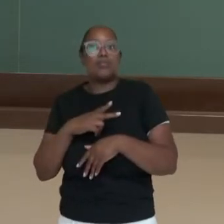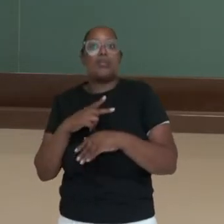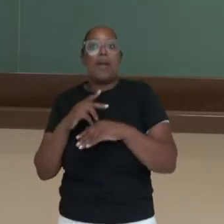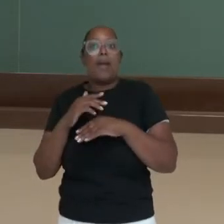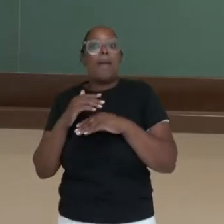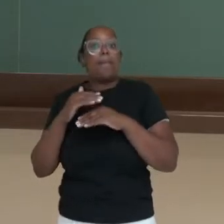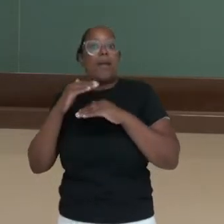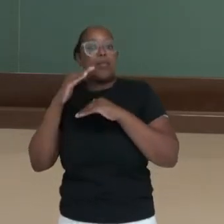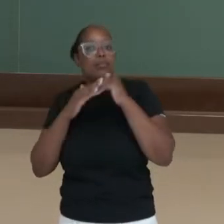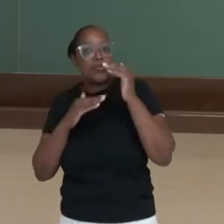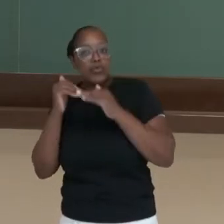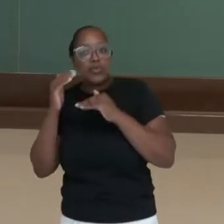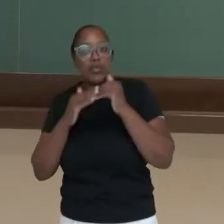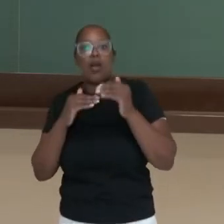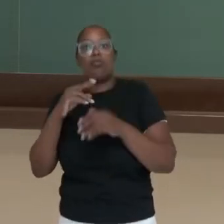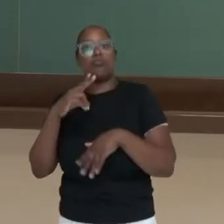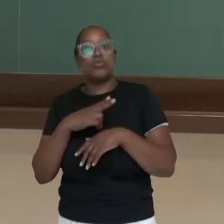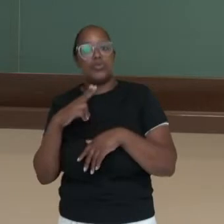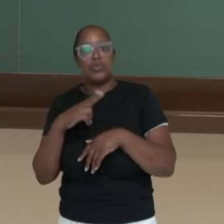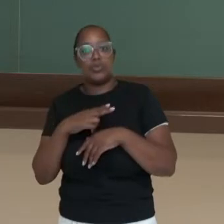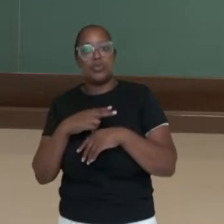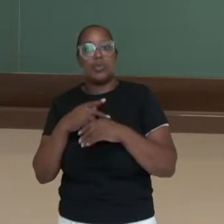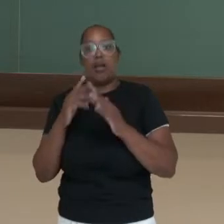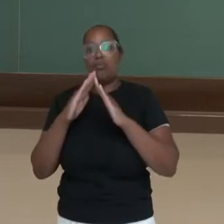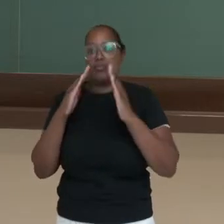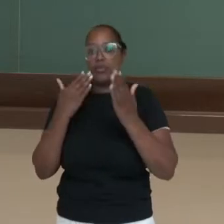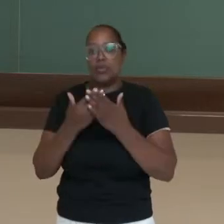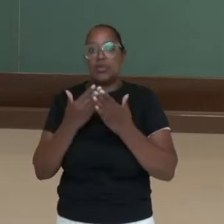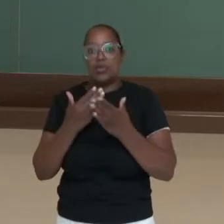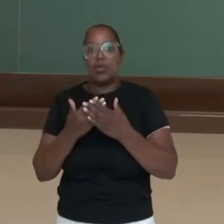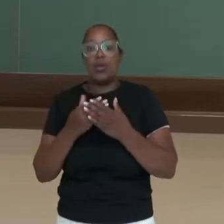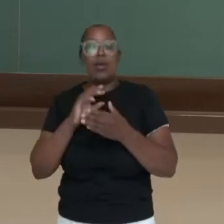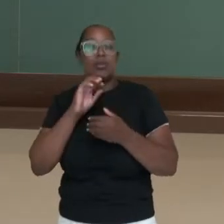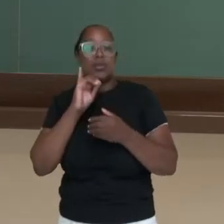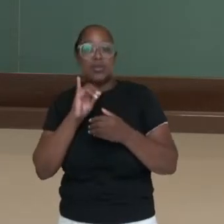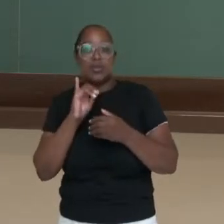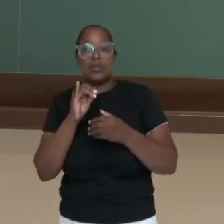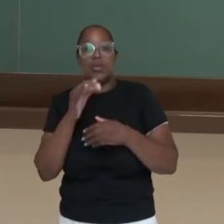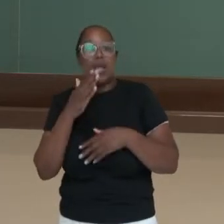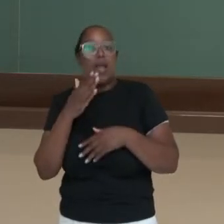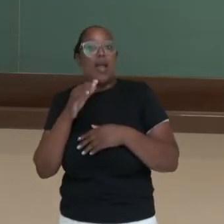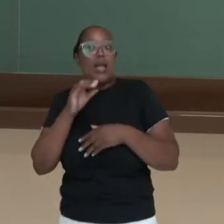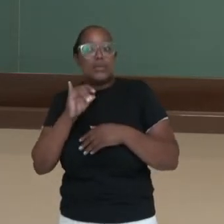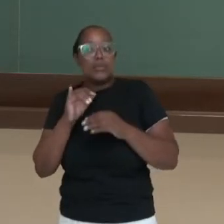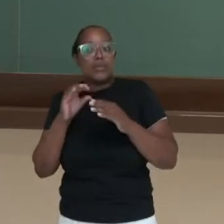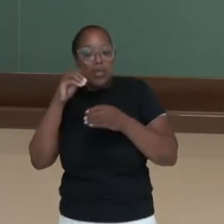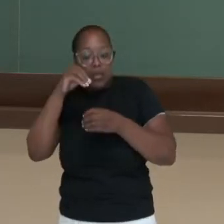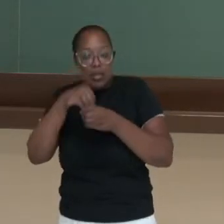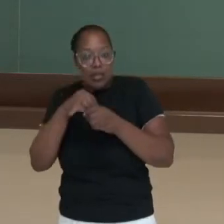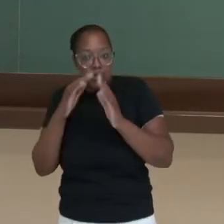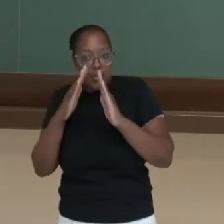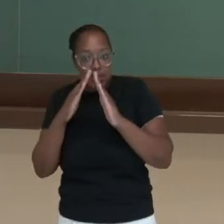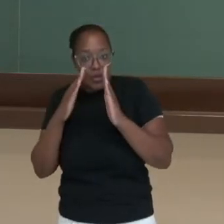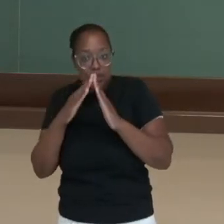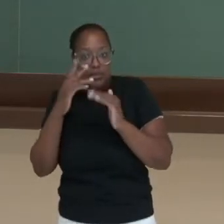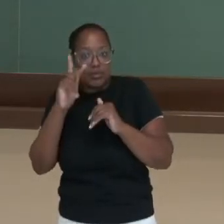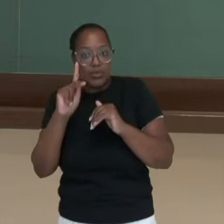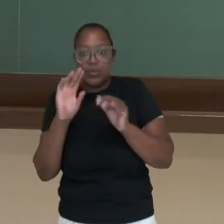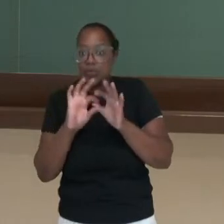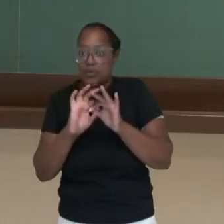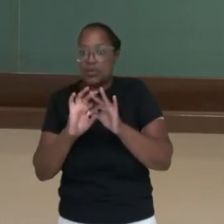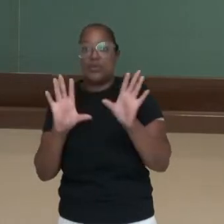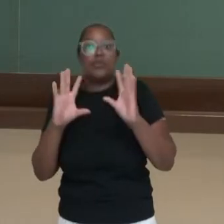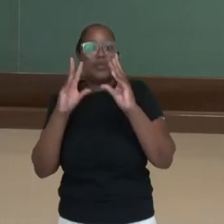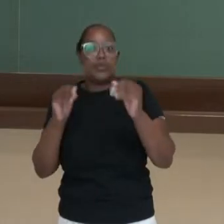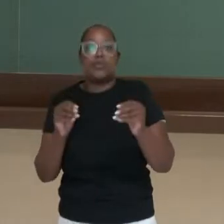Dentro da esfera privada, daquilo que é meu, aí sim eu sou mais livre para agir conforme eu quero,